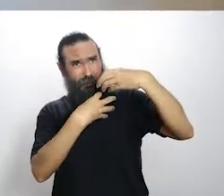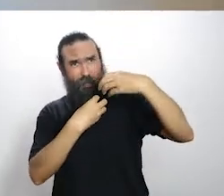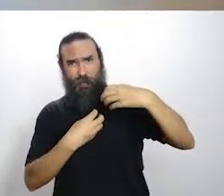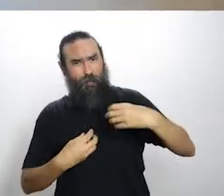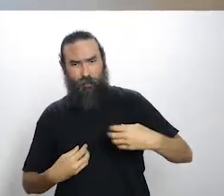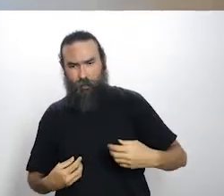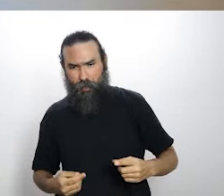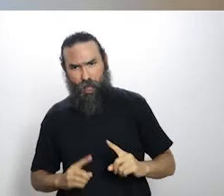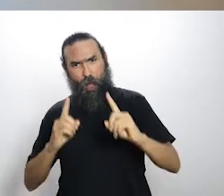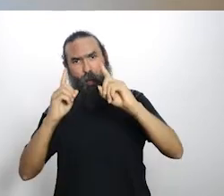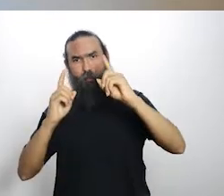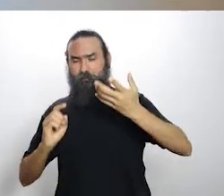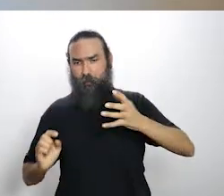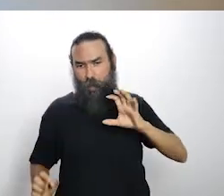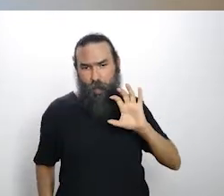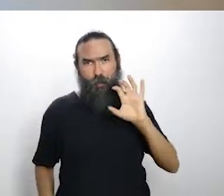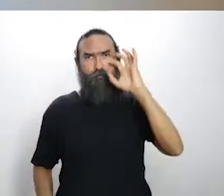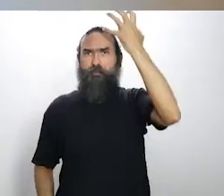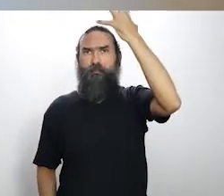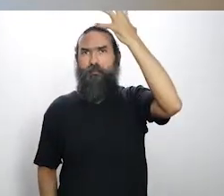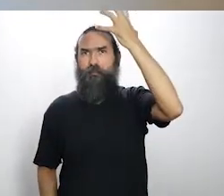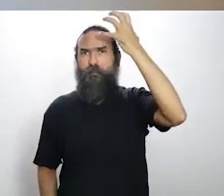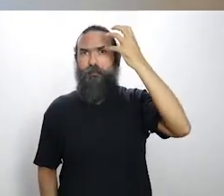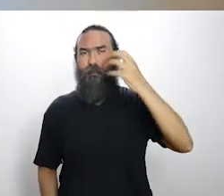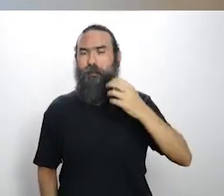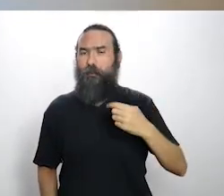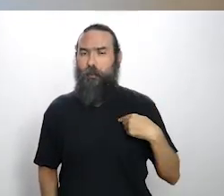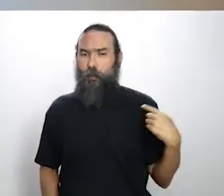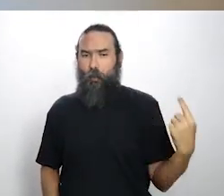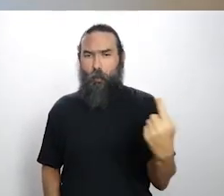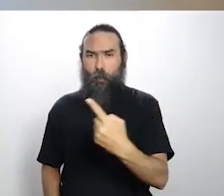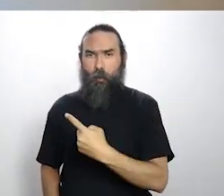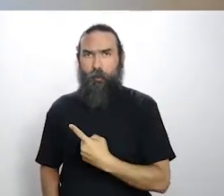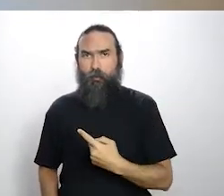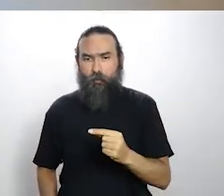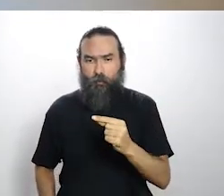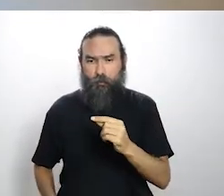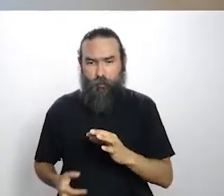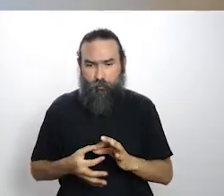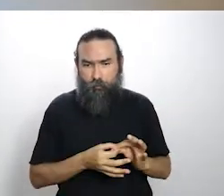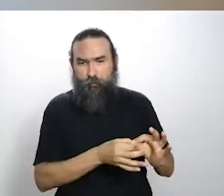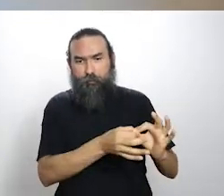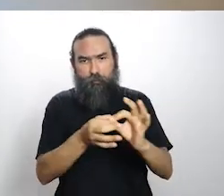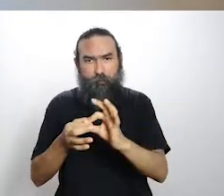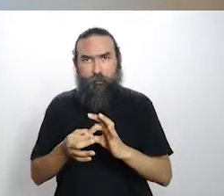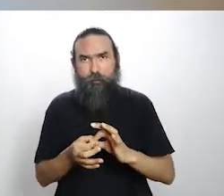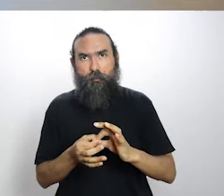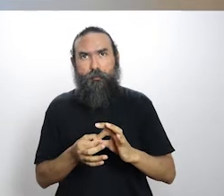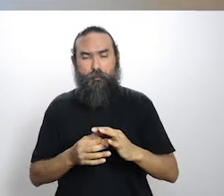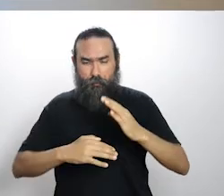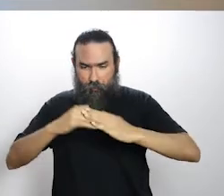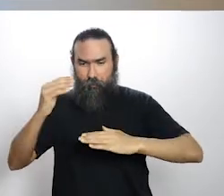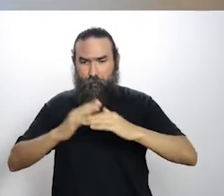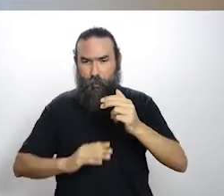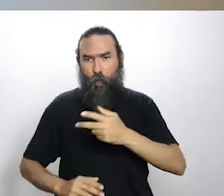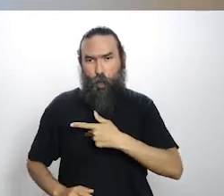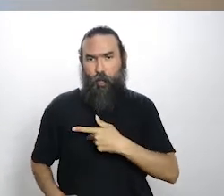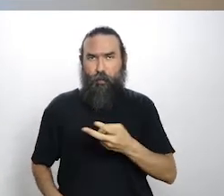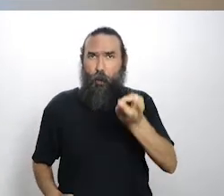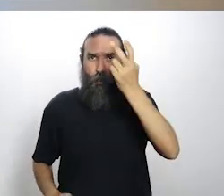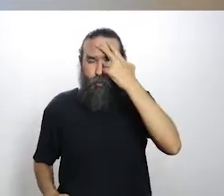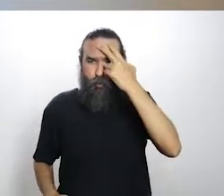lá, pintou nas paredes da escola o cotidiano da comunidade. É nossa casa. Ninguém vem dizer como é e como não